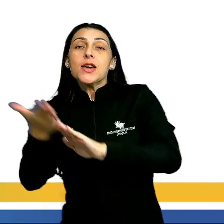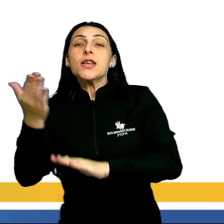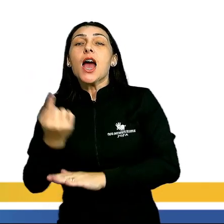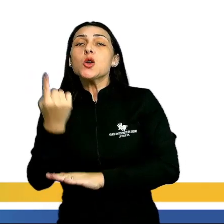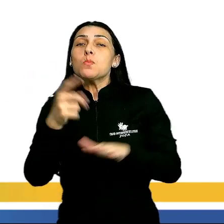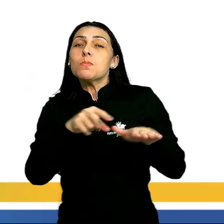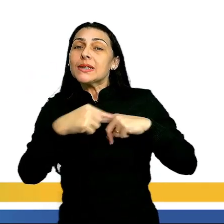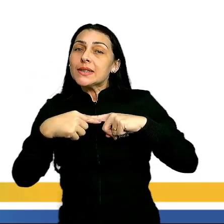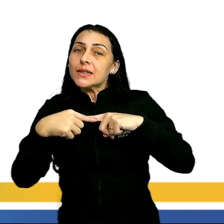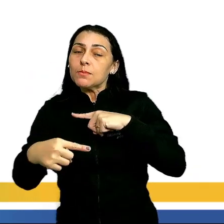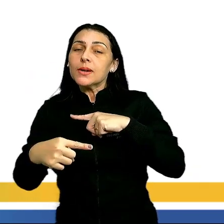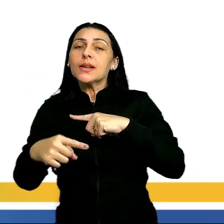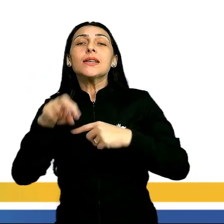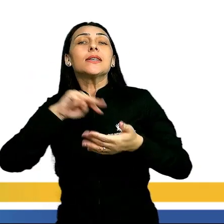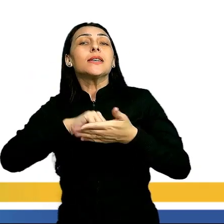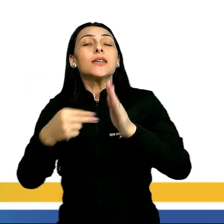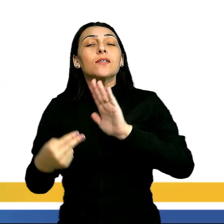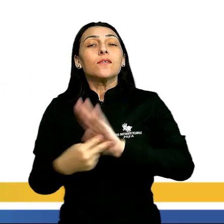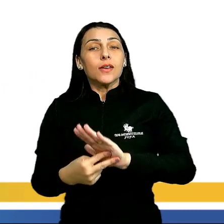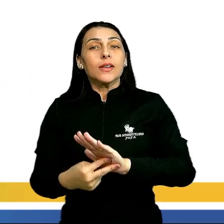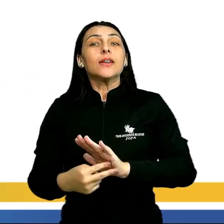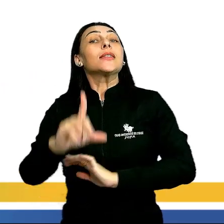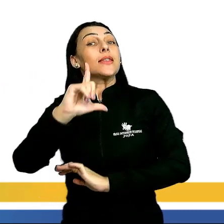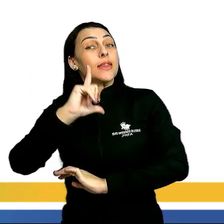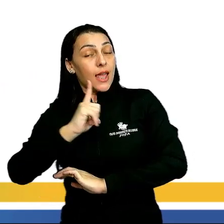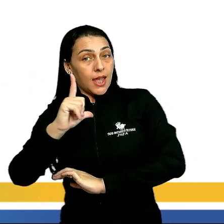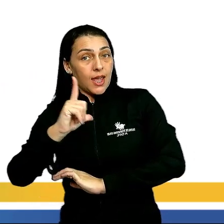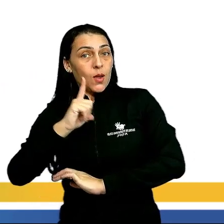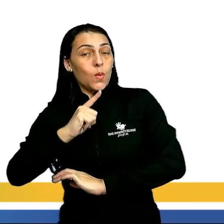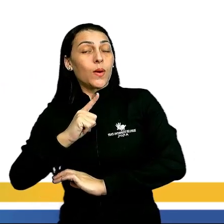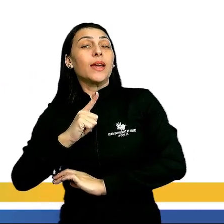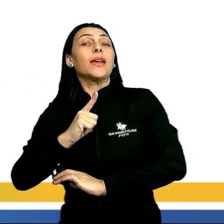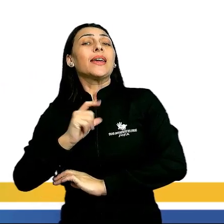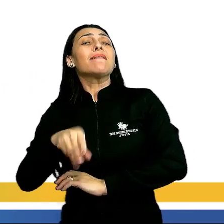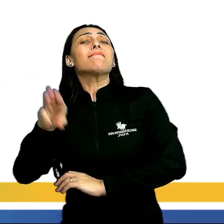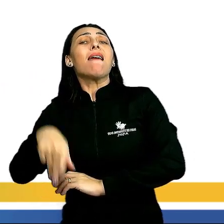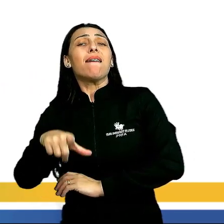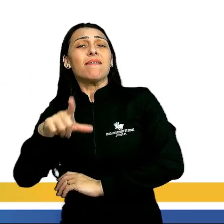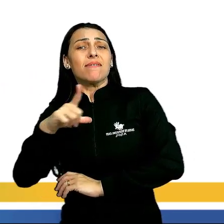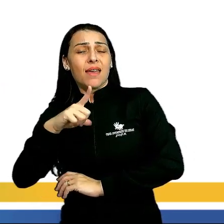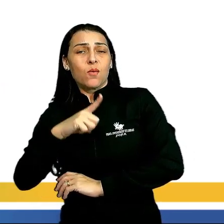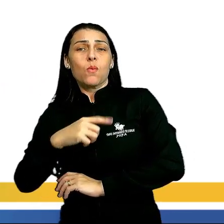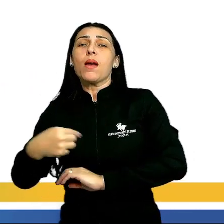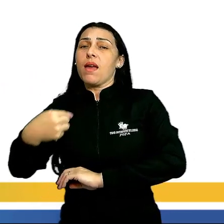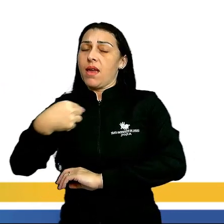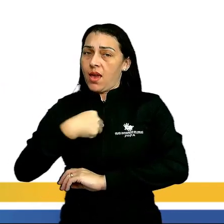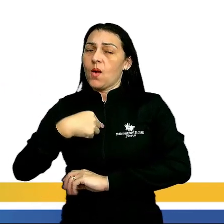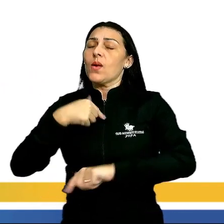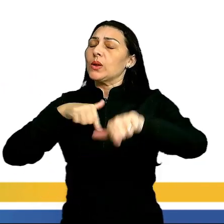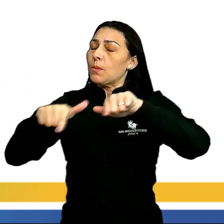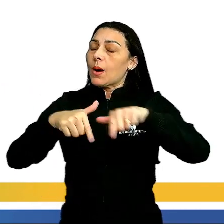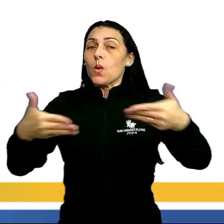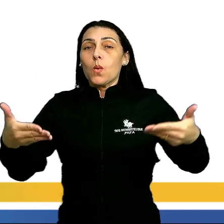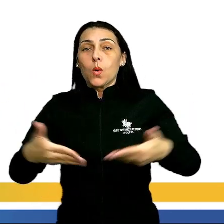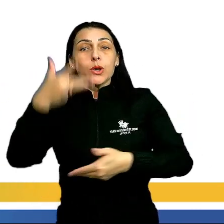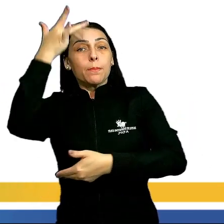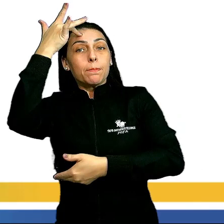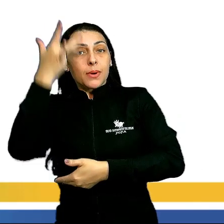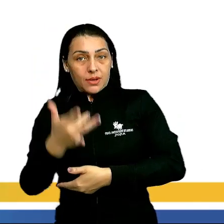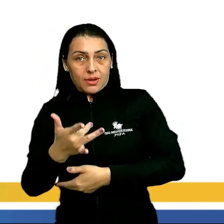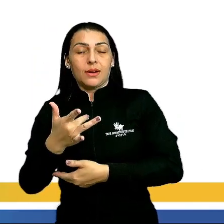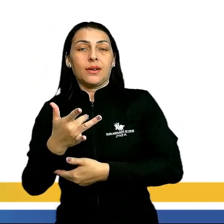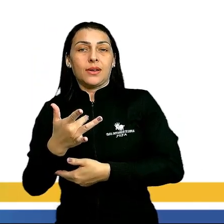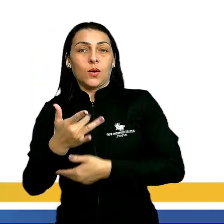uma semana. Isso quer dizer que tenho, quem tenho? Eu. Tenho muito trabalho hoje e